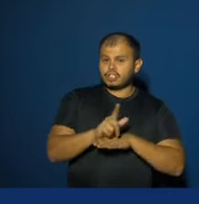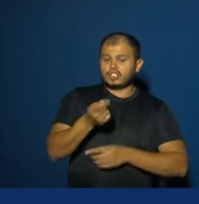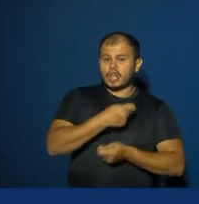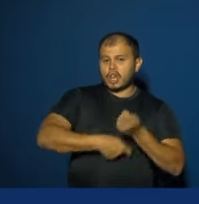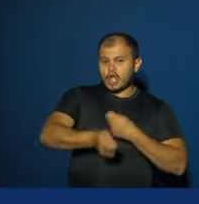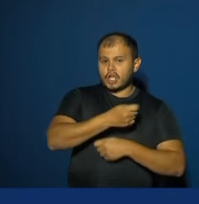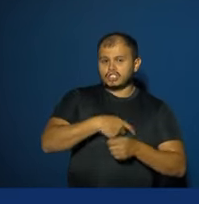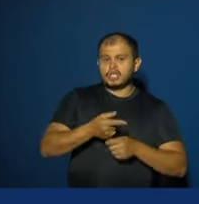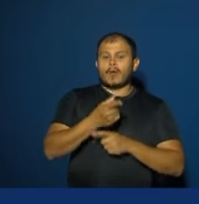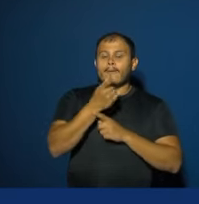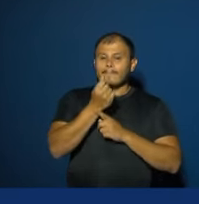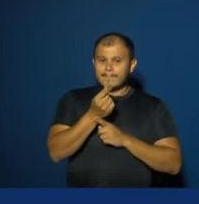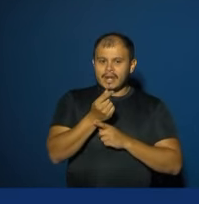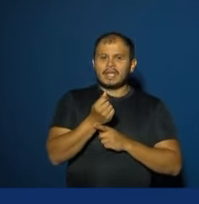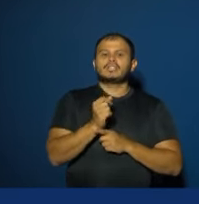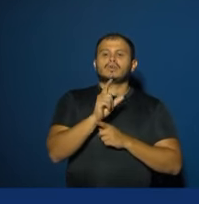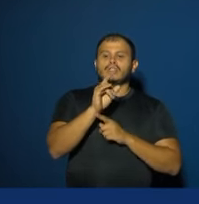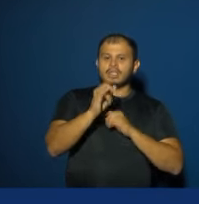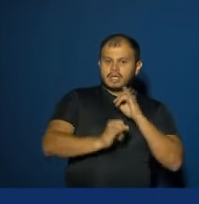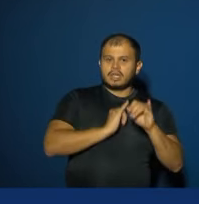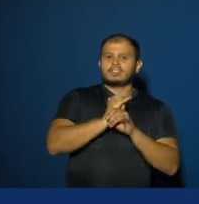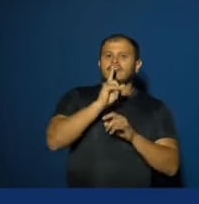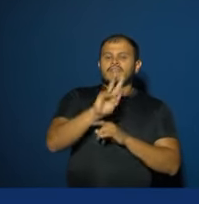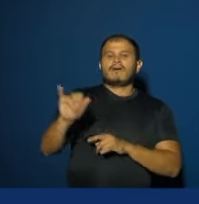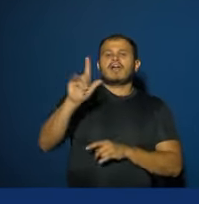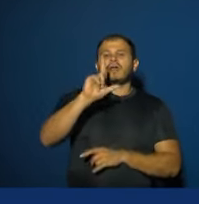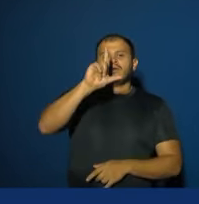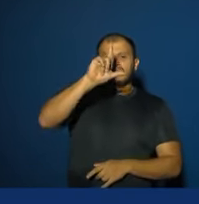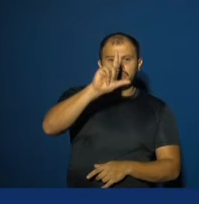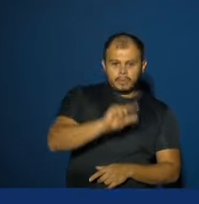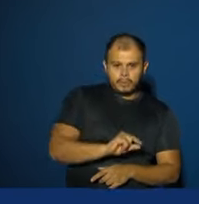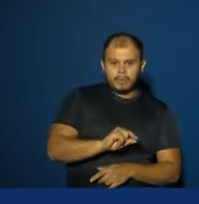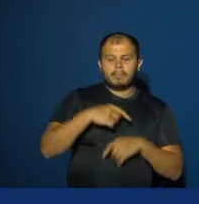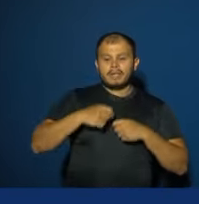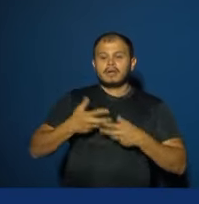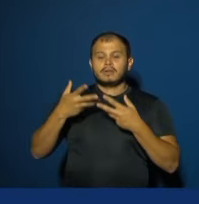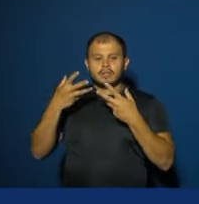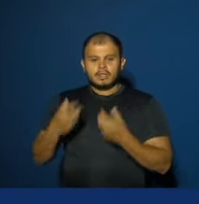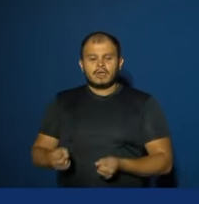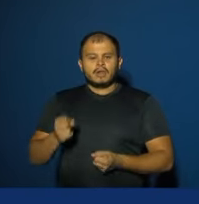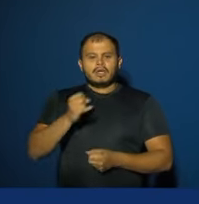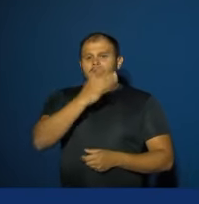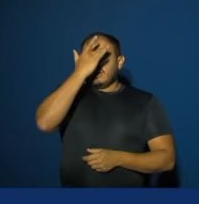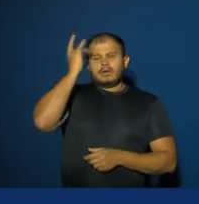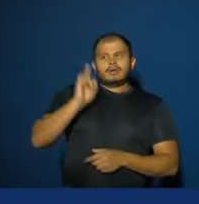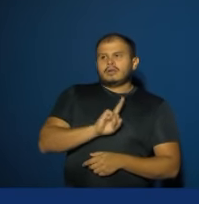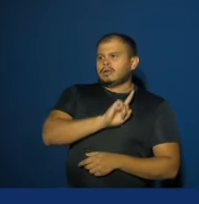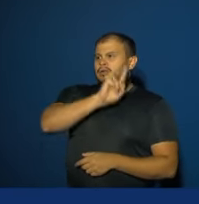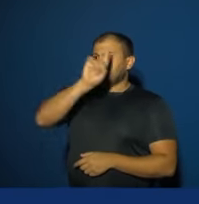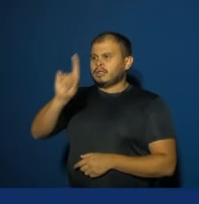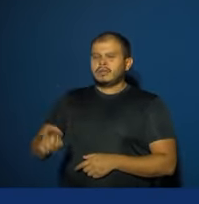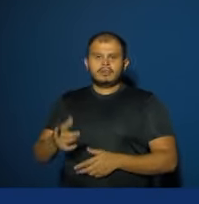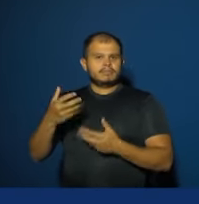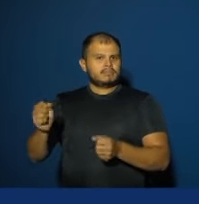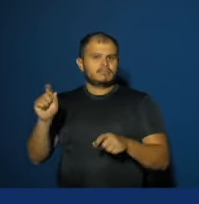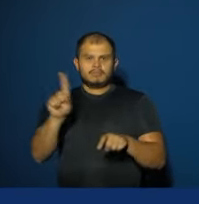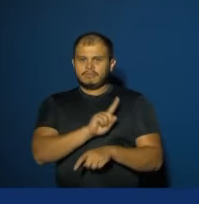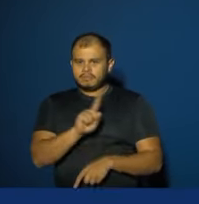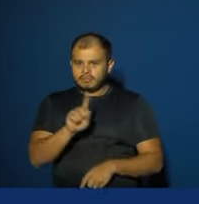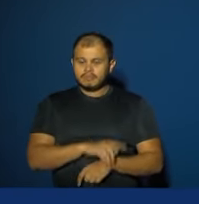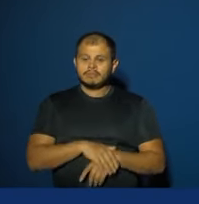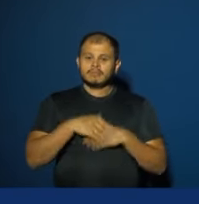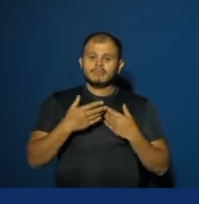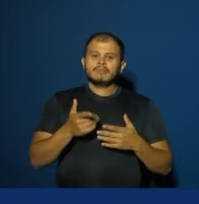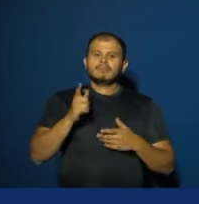na internet ia ser menor do que o preço de lá que eles tinham que aceitar senão o cliente não ia nem lá ver o preço dele então assim a gente foi